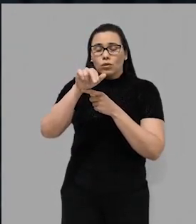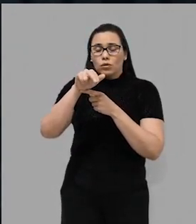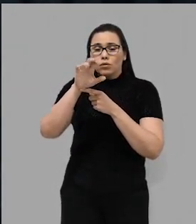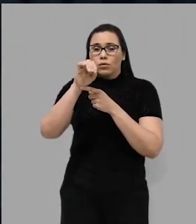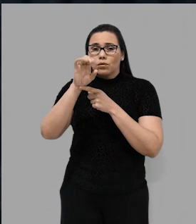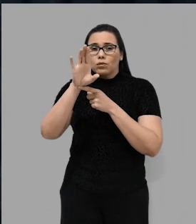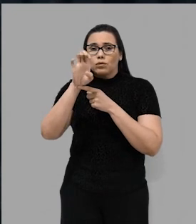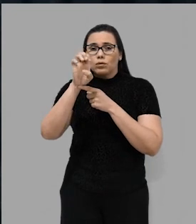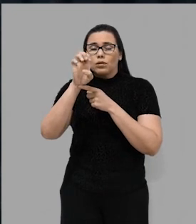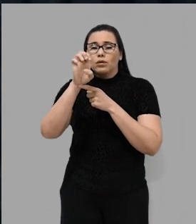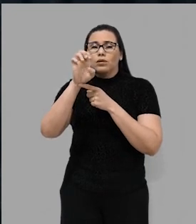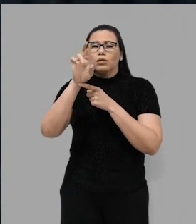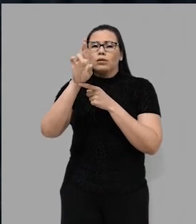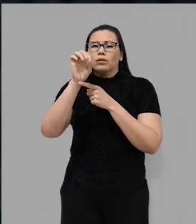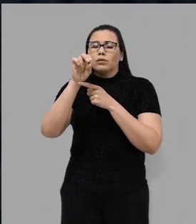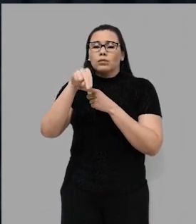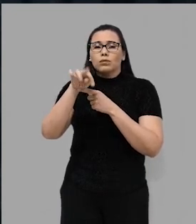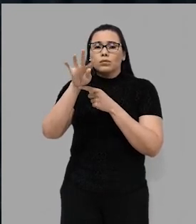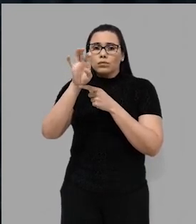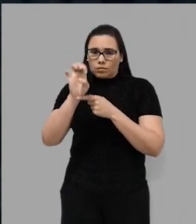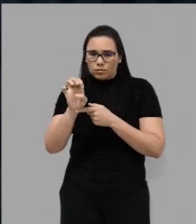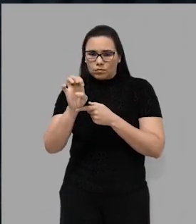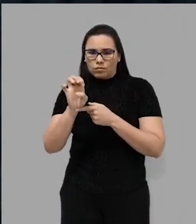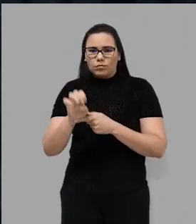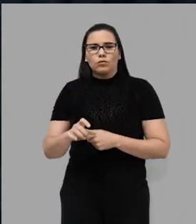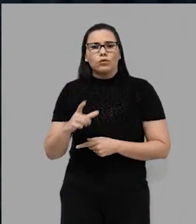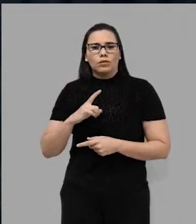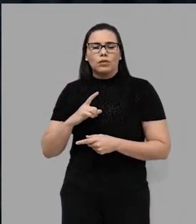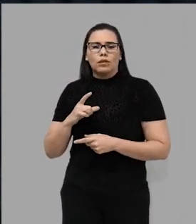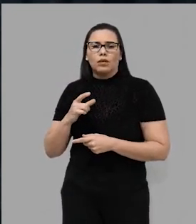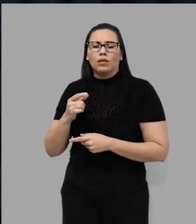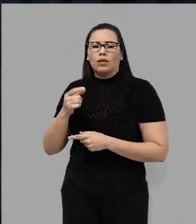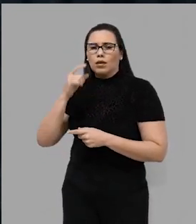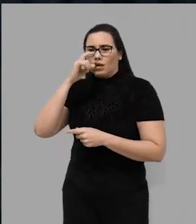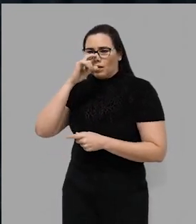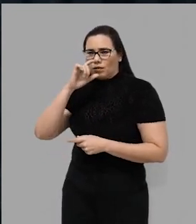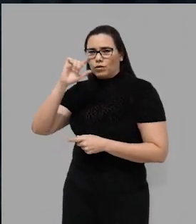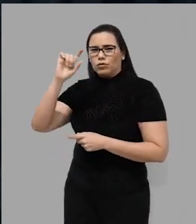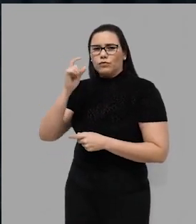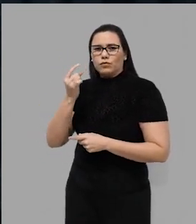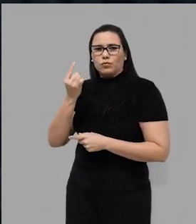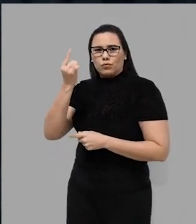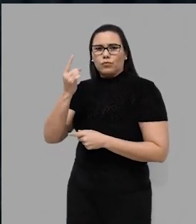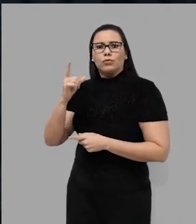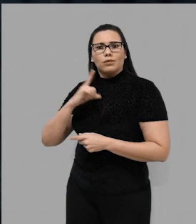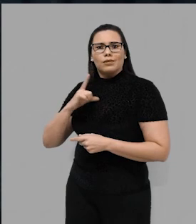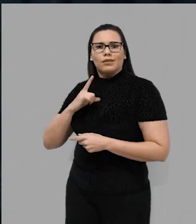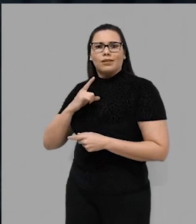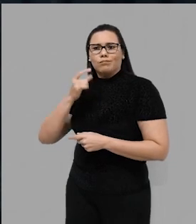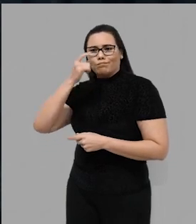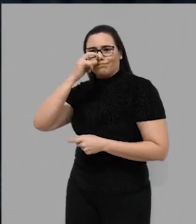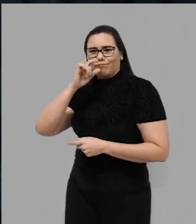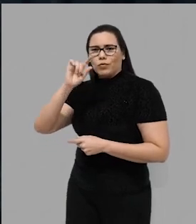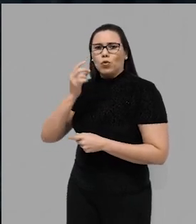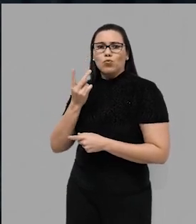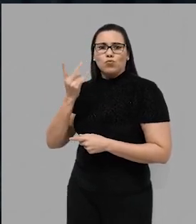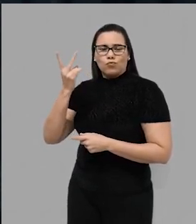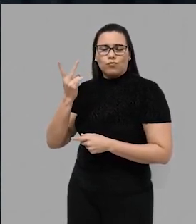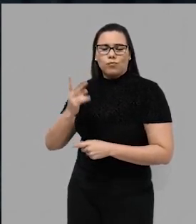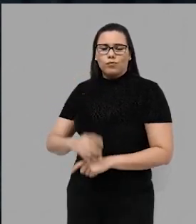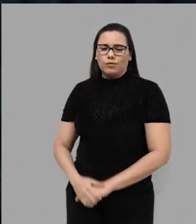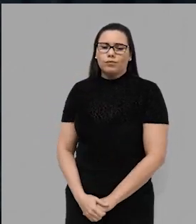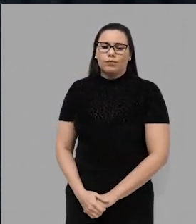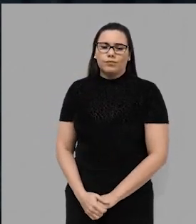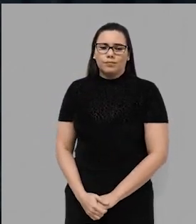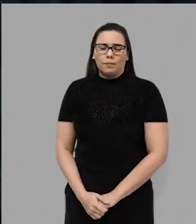interpretação olhando para essa árvore, principalmente para onde você pode observar os nós, né? Os